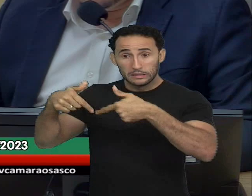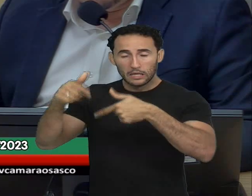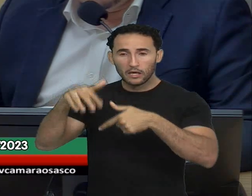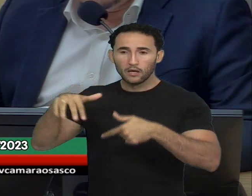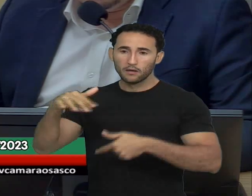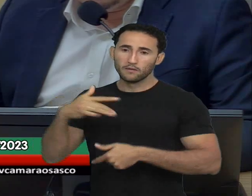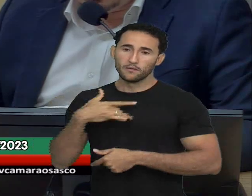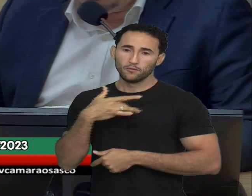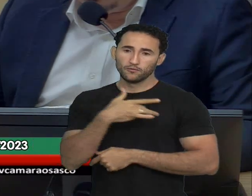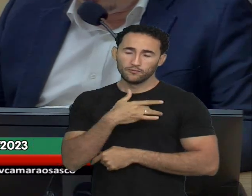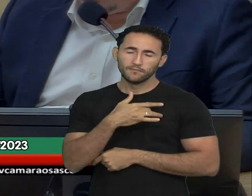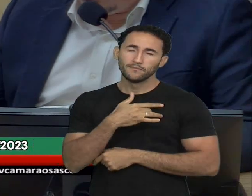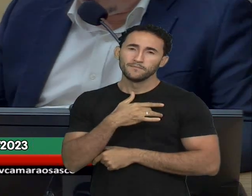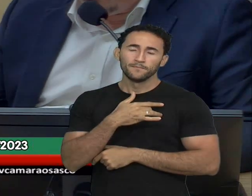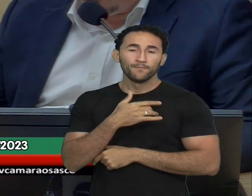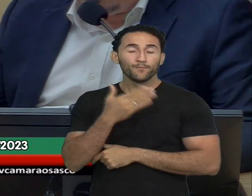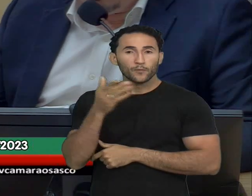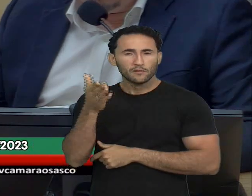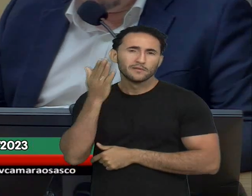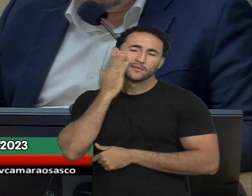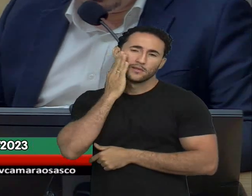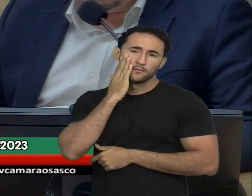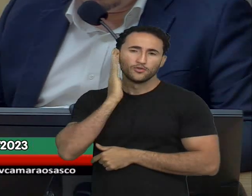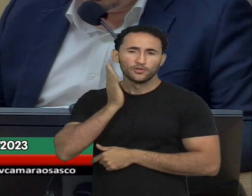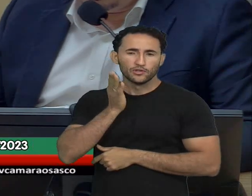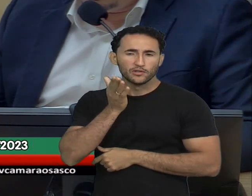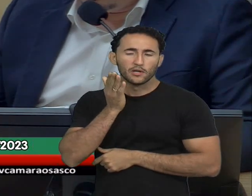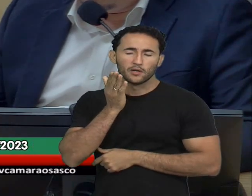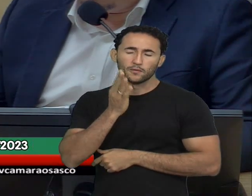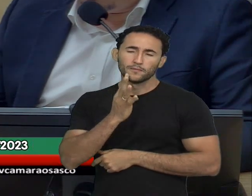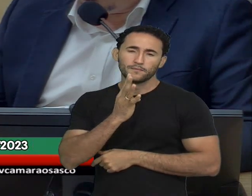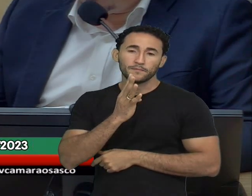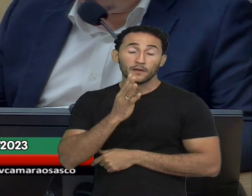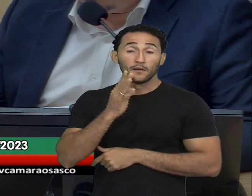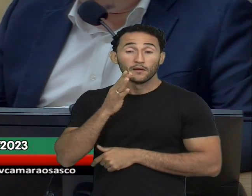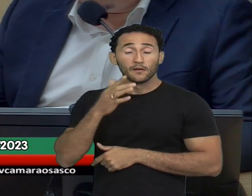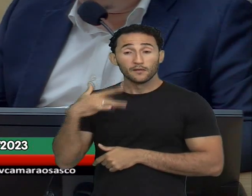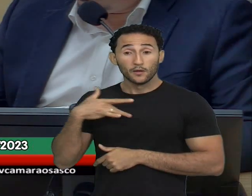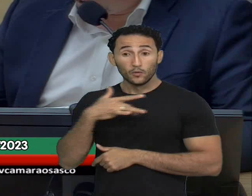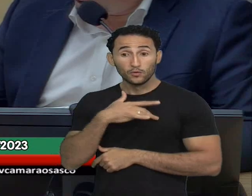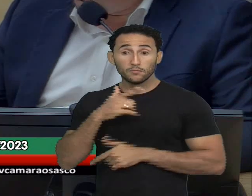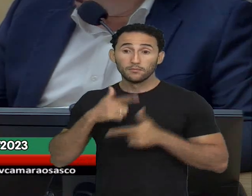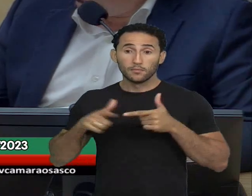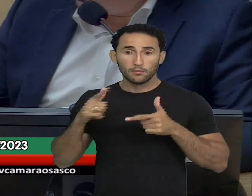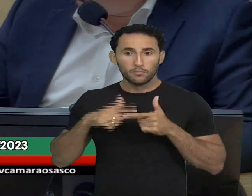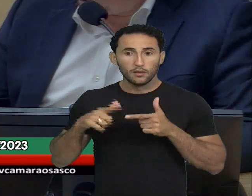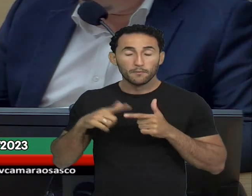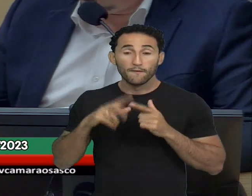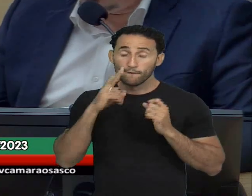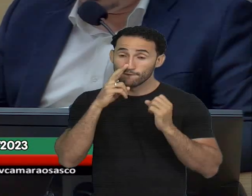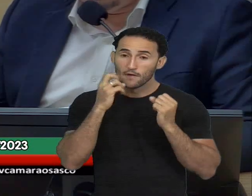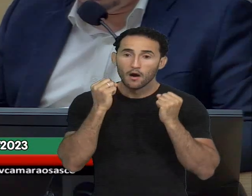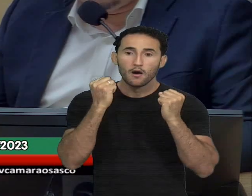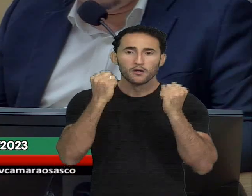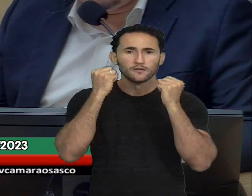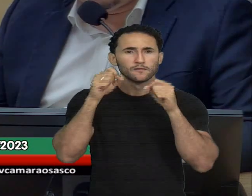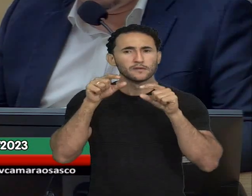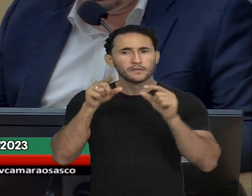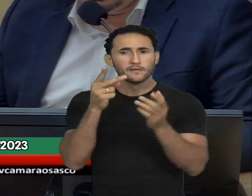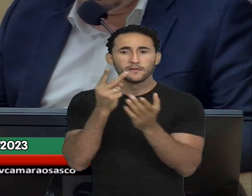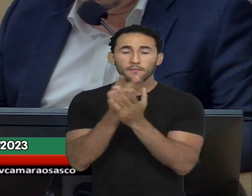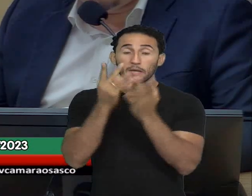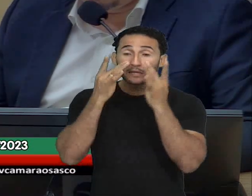A saúde, a gente sabe, a senhora sabe bem também, que é um problema gigantesco. A senhora dá toda a atenção